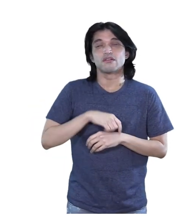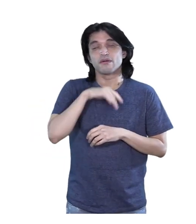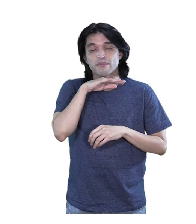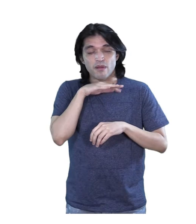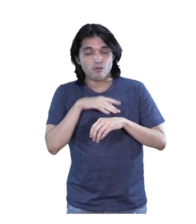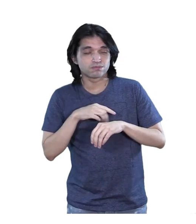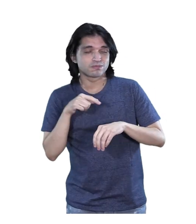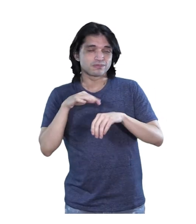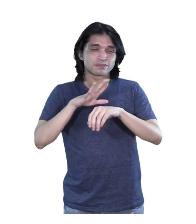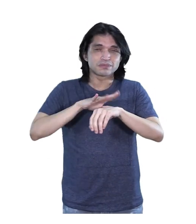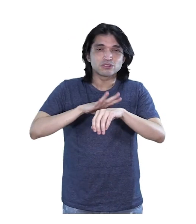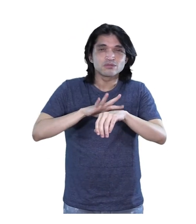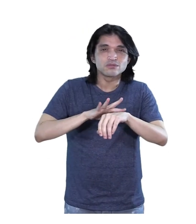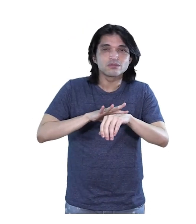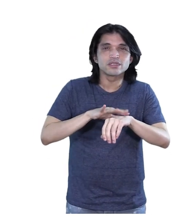escreveu assim: